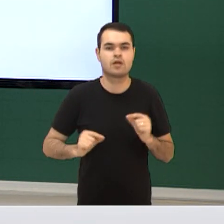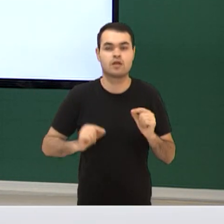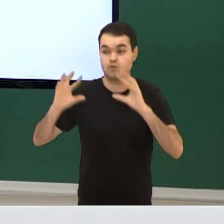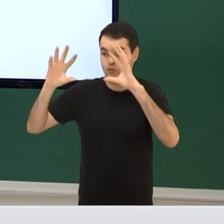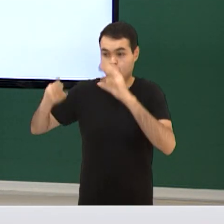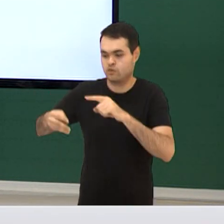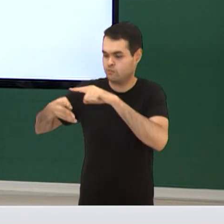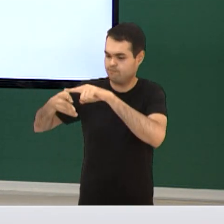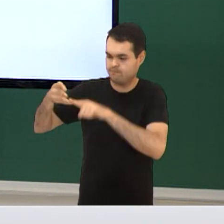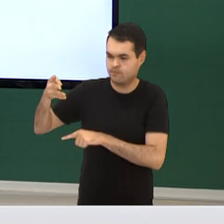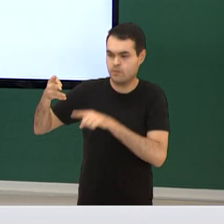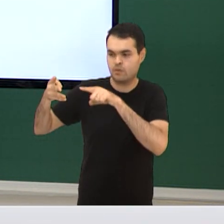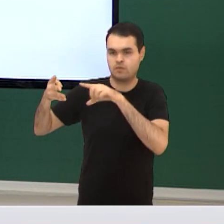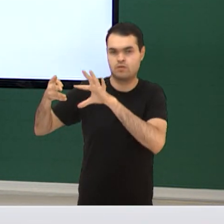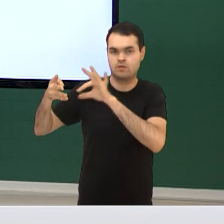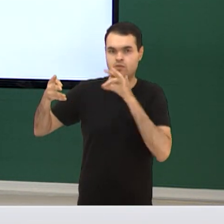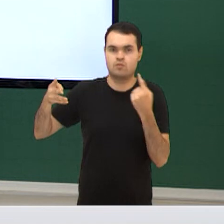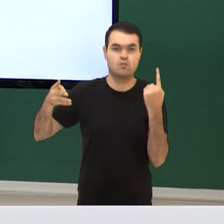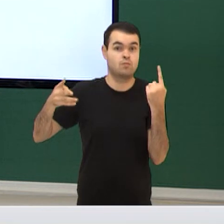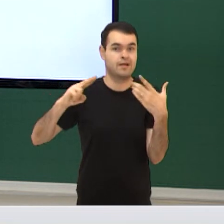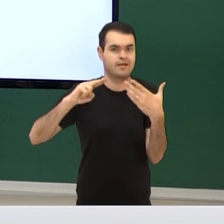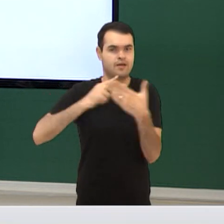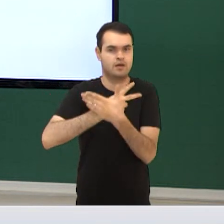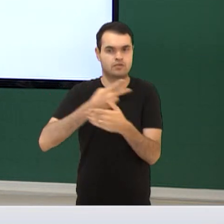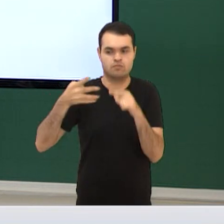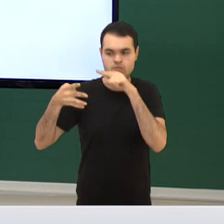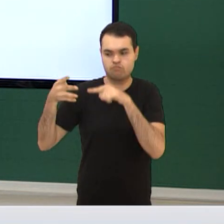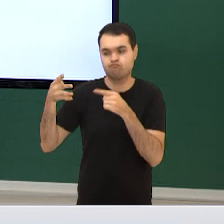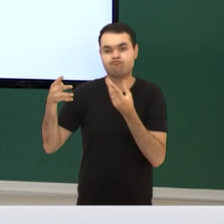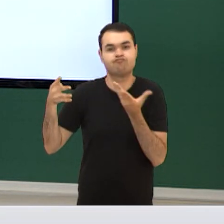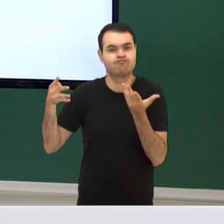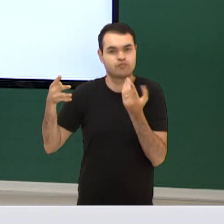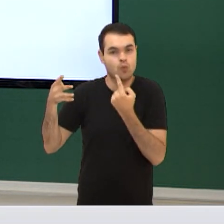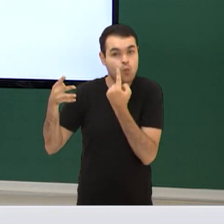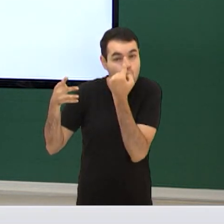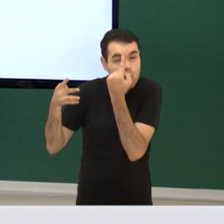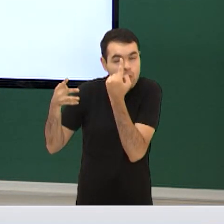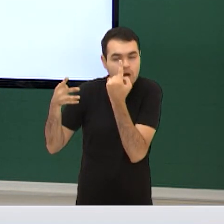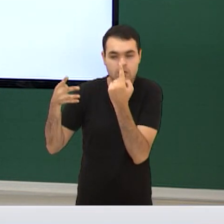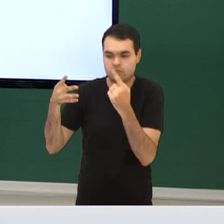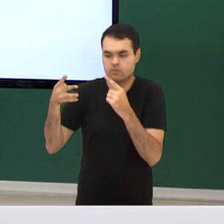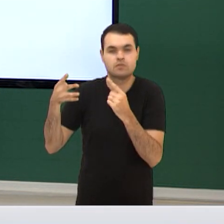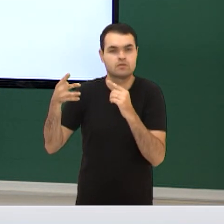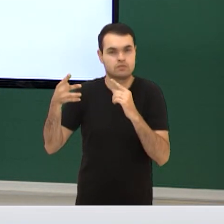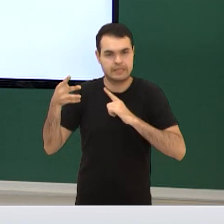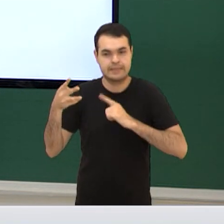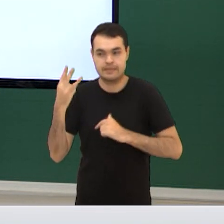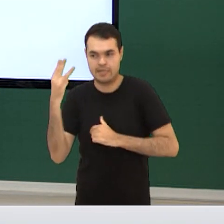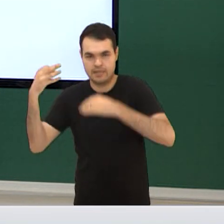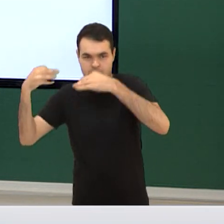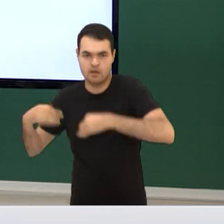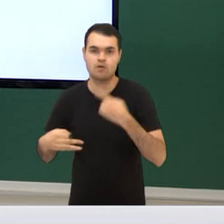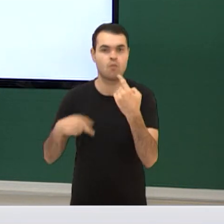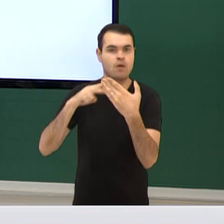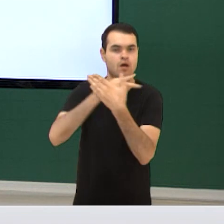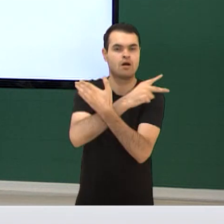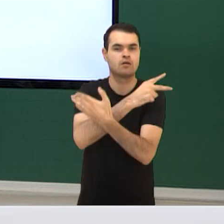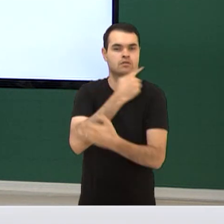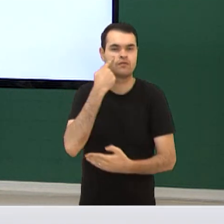Conseguiu resolver essa questão? Leu direitinho? Repare que é de acordo com a reportagem, não é de acordo com o que a